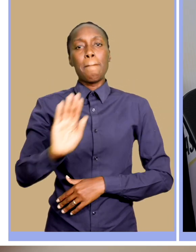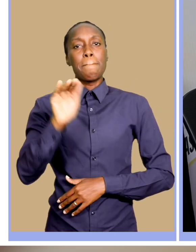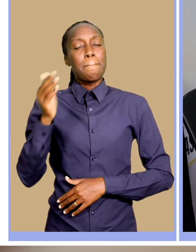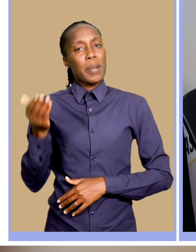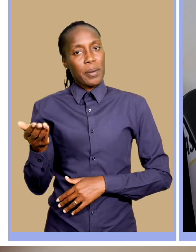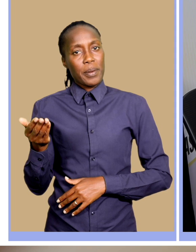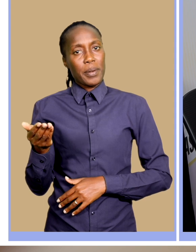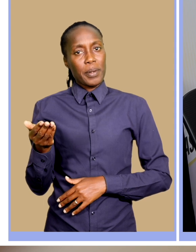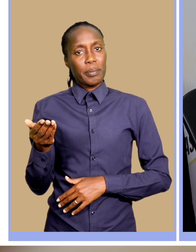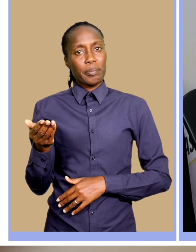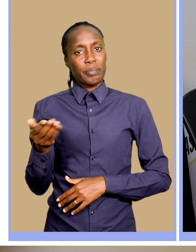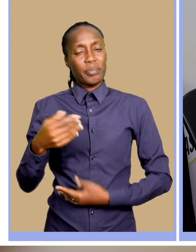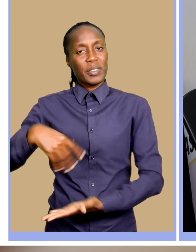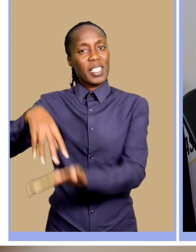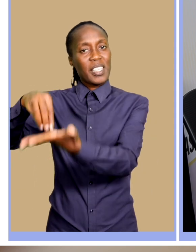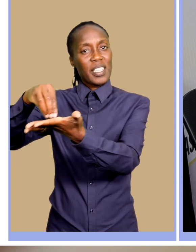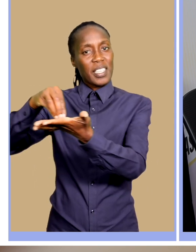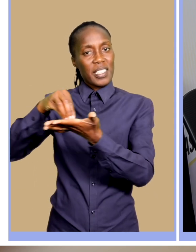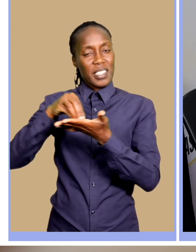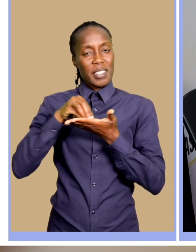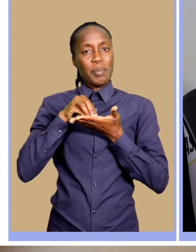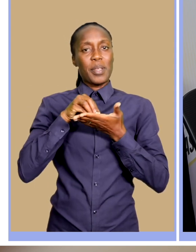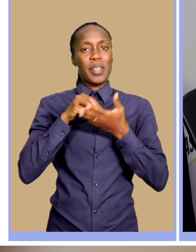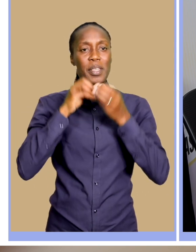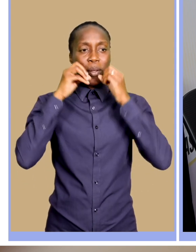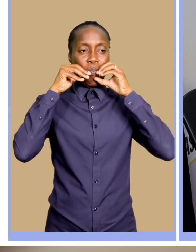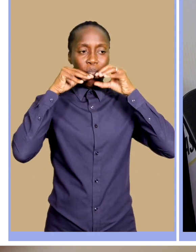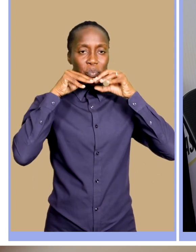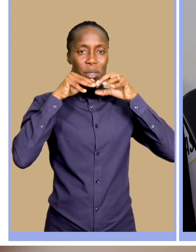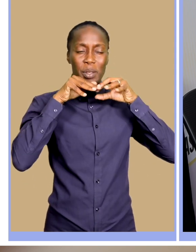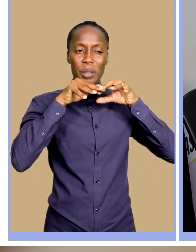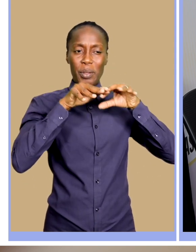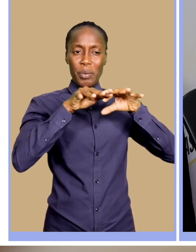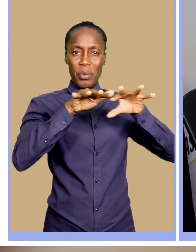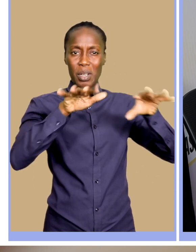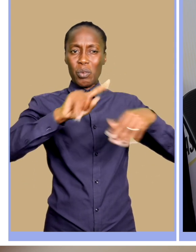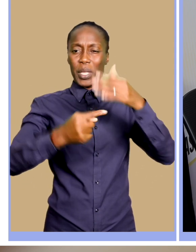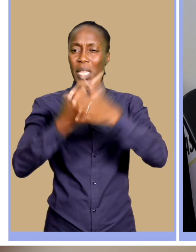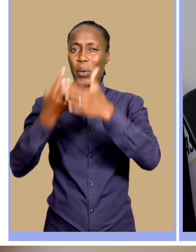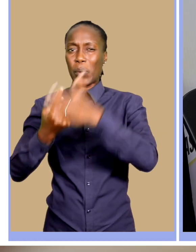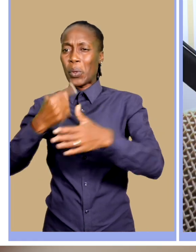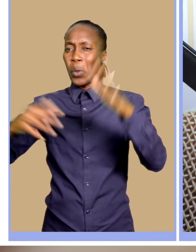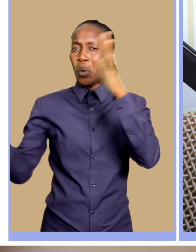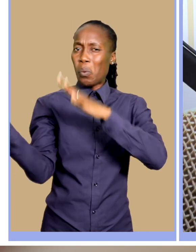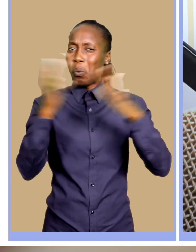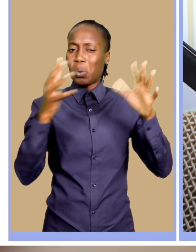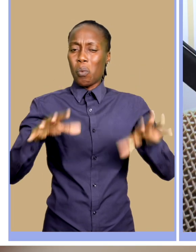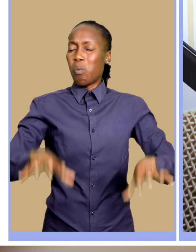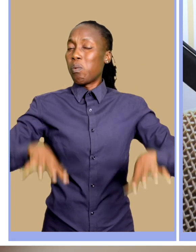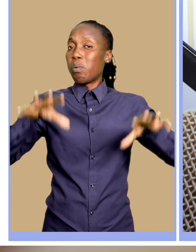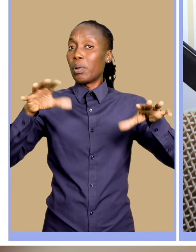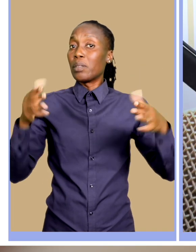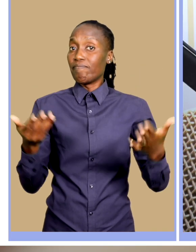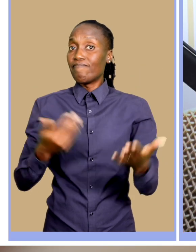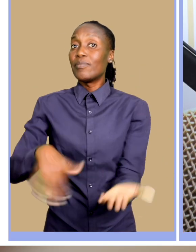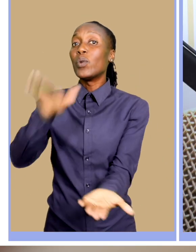receberem as informações apropriadas sobre os potenciais eventos que vão surgir naquele local. Este é